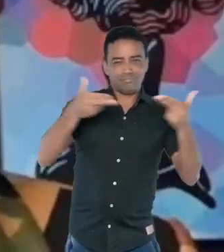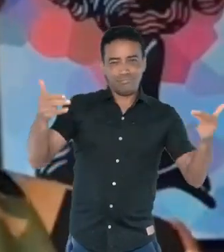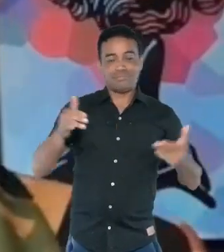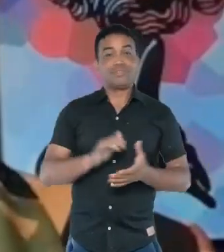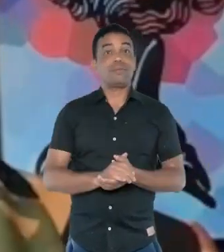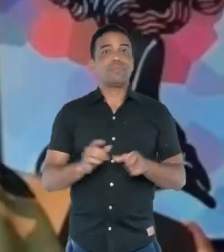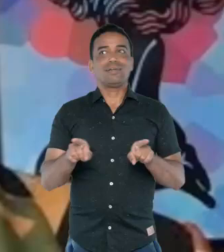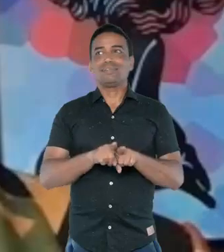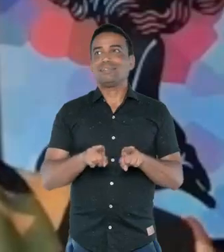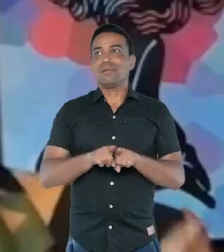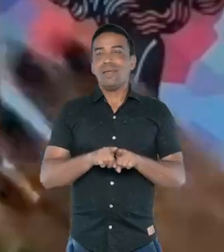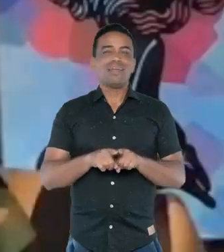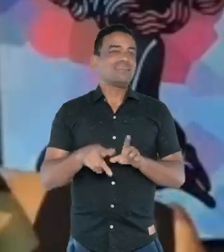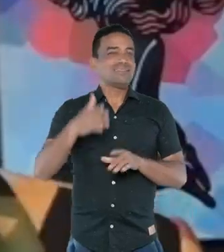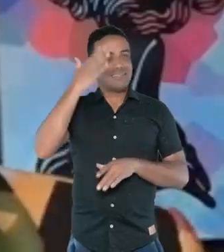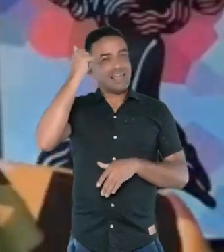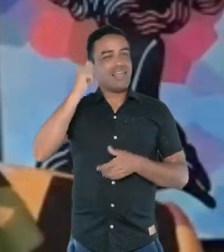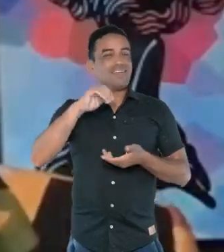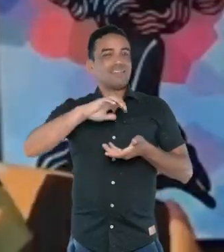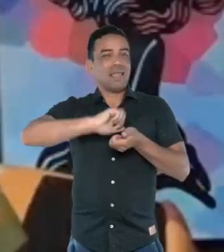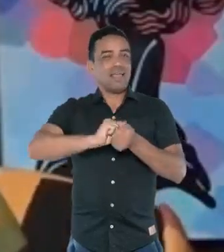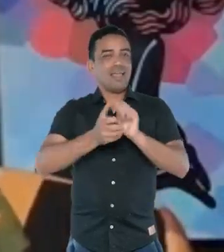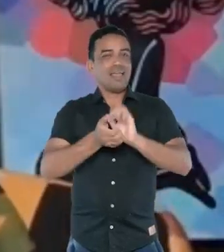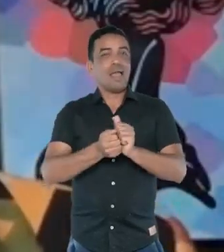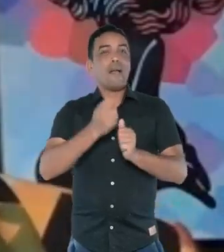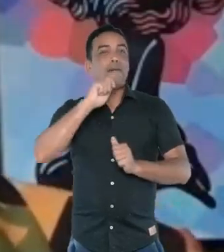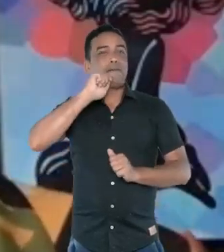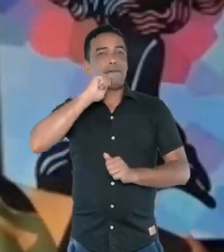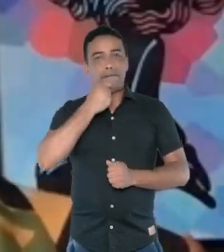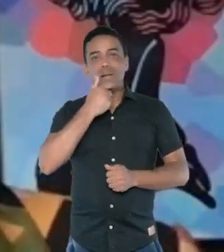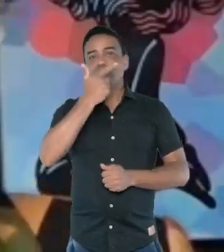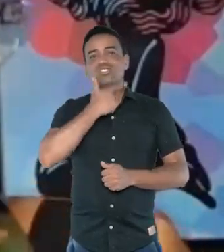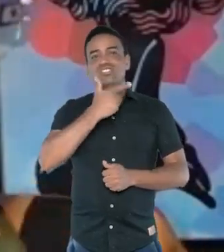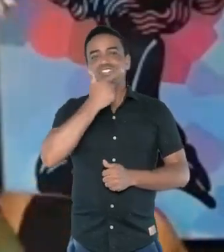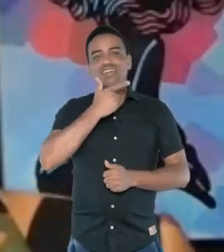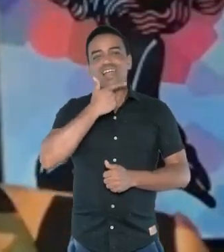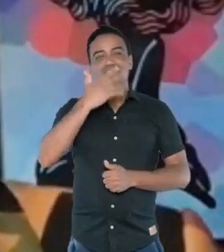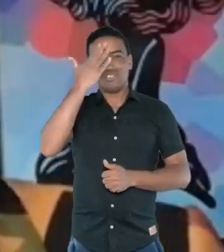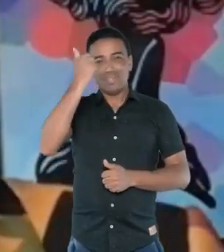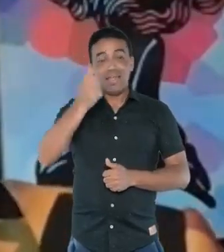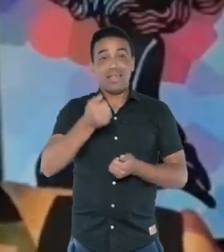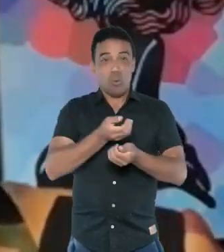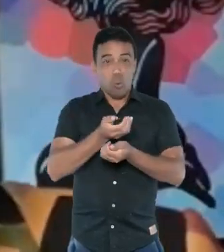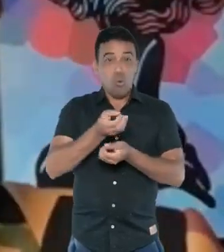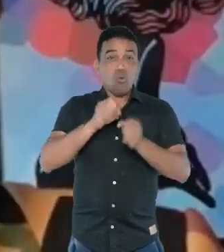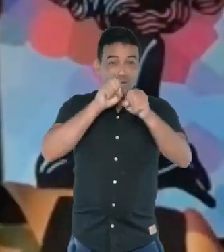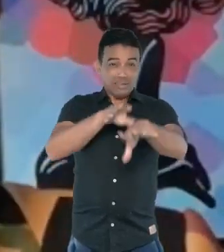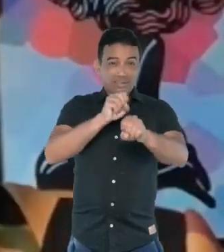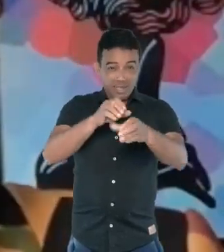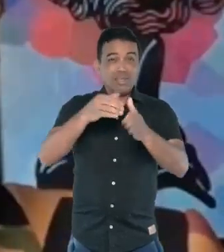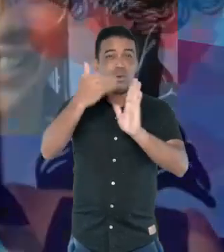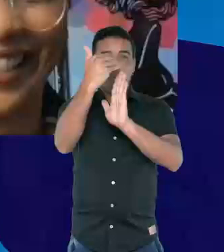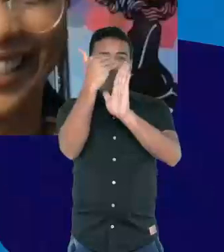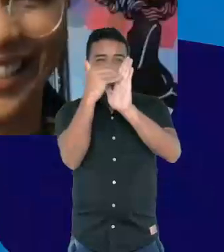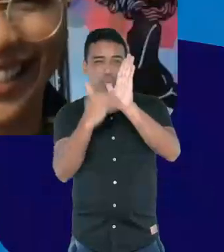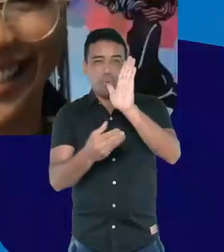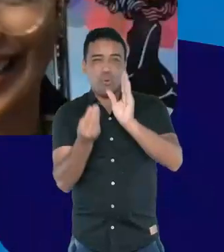uma excelente receita de pão de queijo, quem está acompanhando aí, depois quiser receber, eu compartilho. Importante